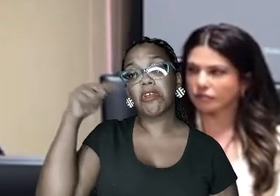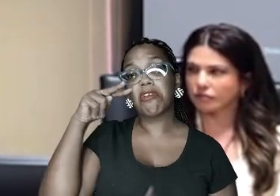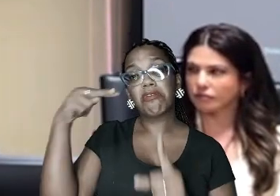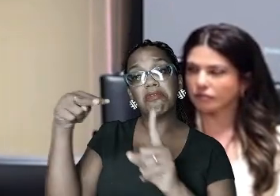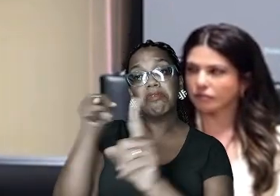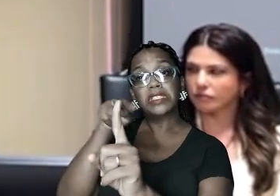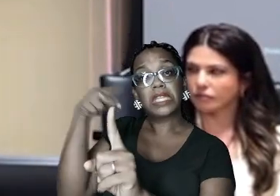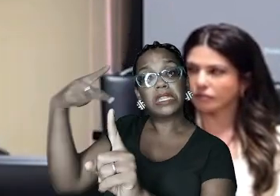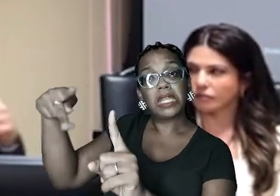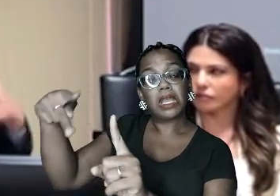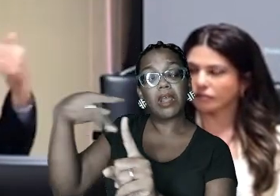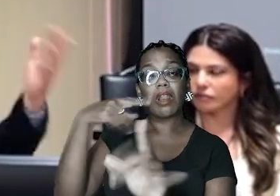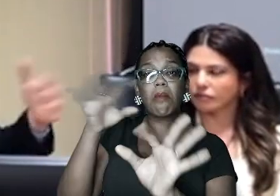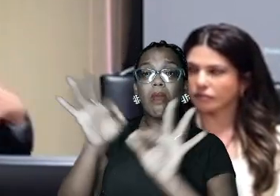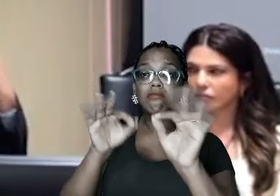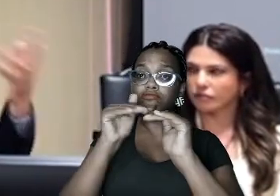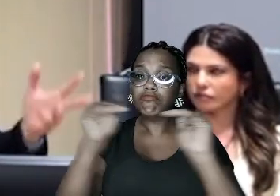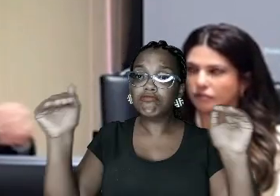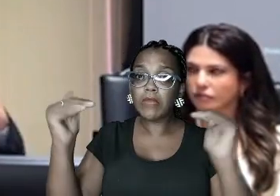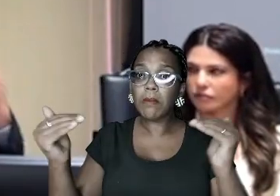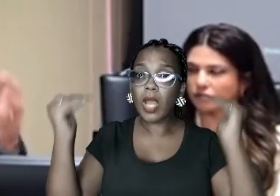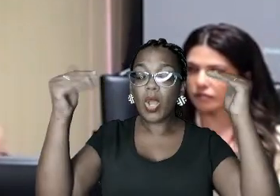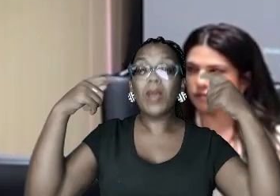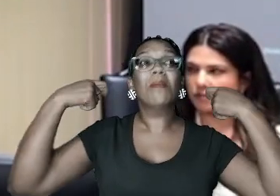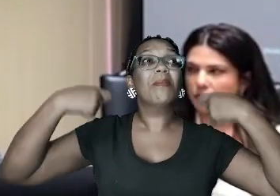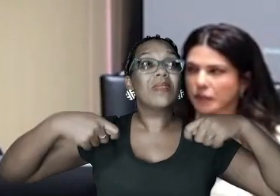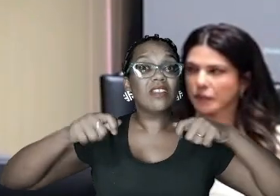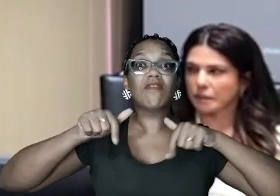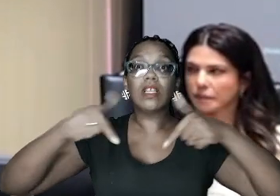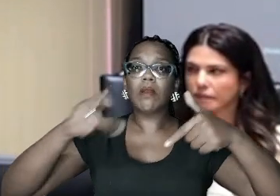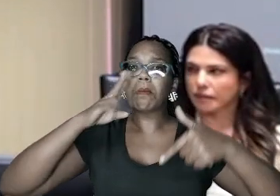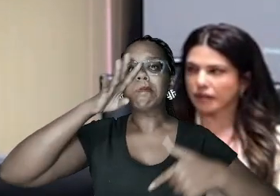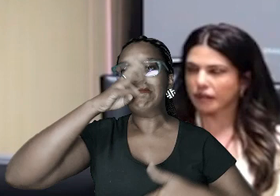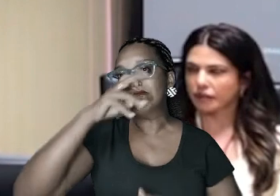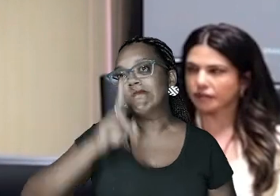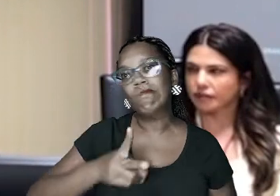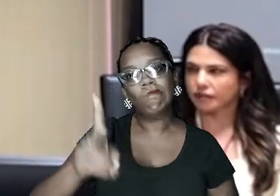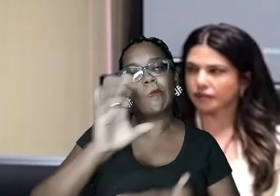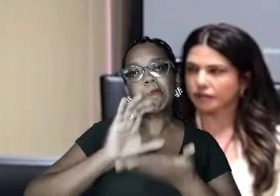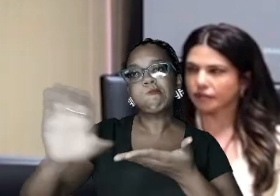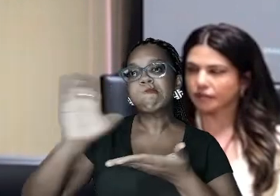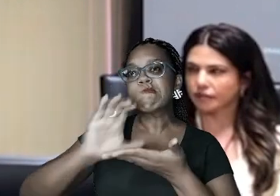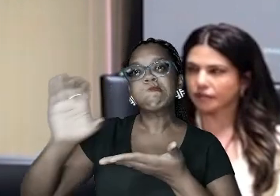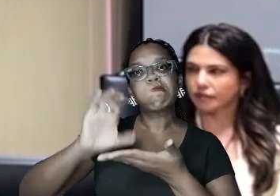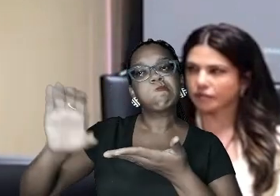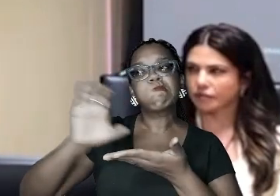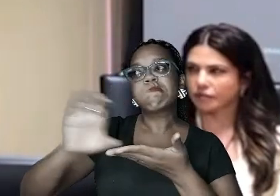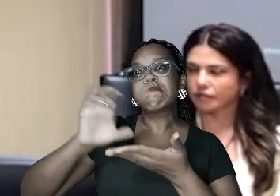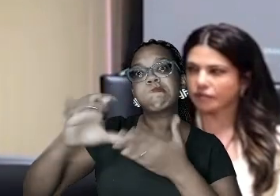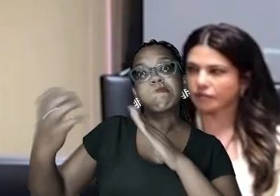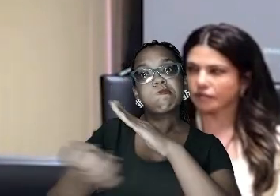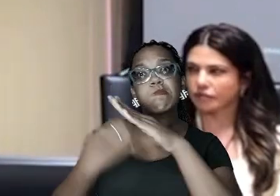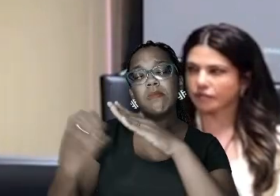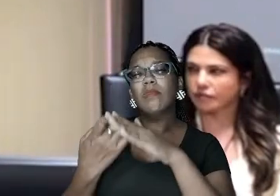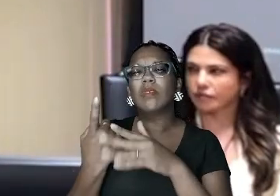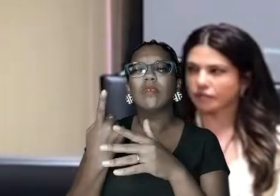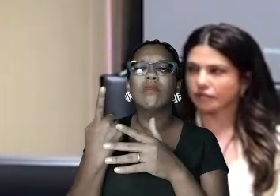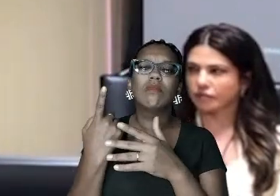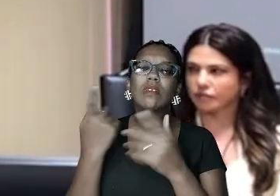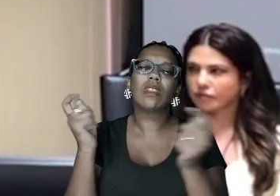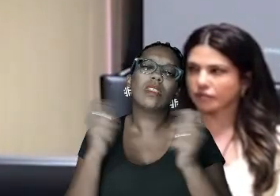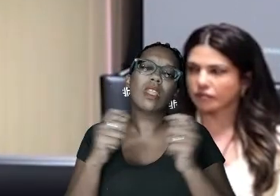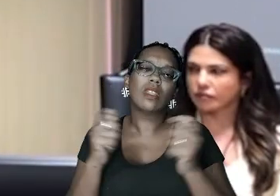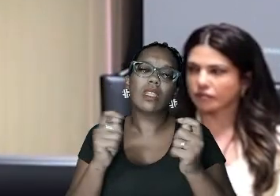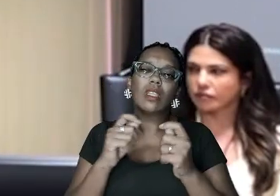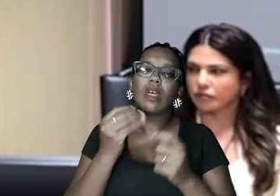vamos supor que ela na visão dela ela acha que até para mostrar o alinhamento maior e tal ali ela precisa fazer permanentemente é investimentos lá na